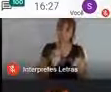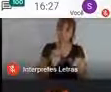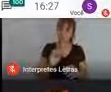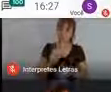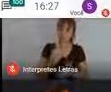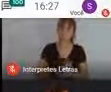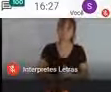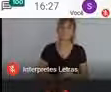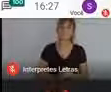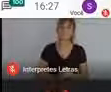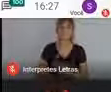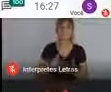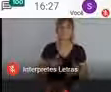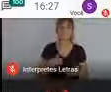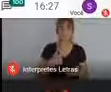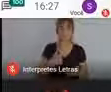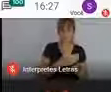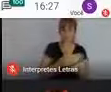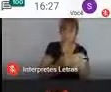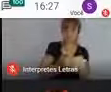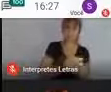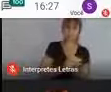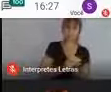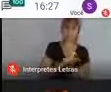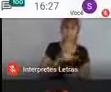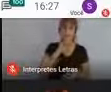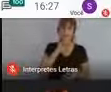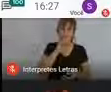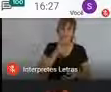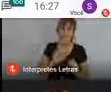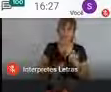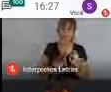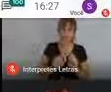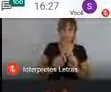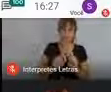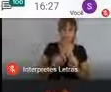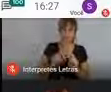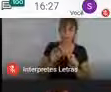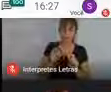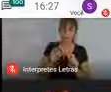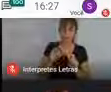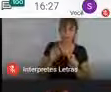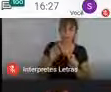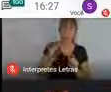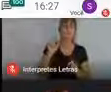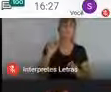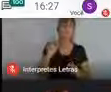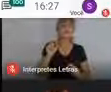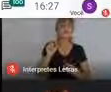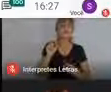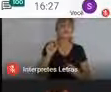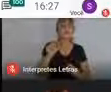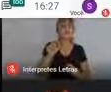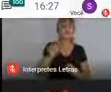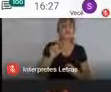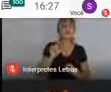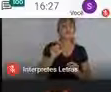Então, para início de conversa, nós precisamos entender o que seria um estudo geolinguístico.